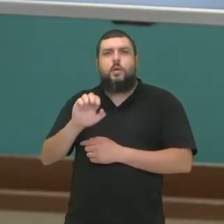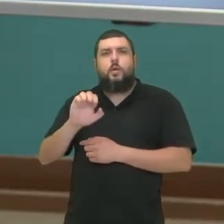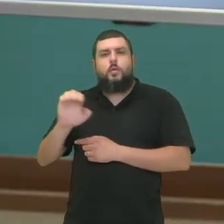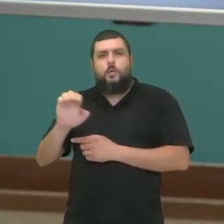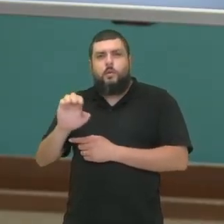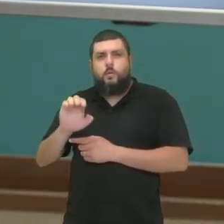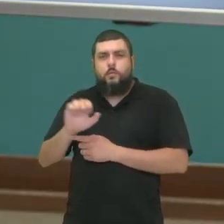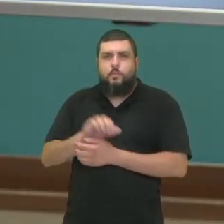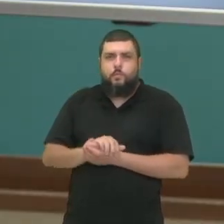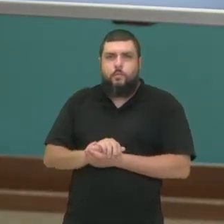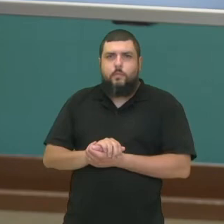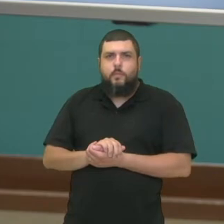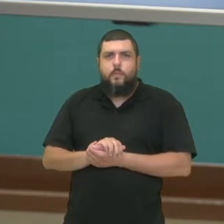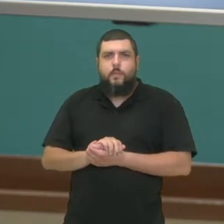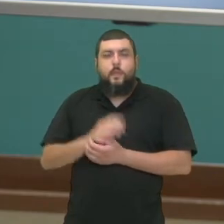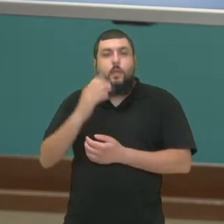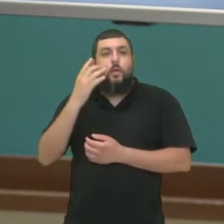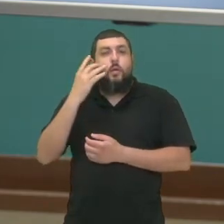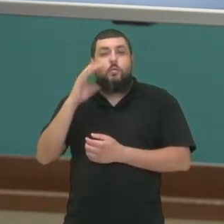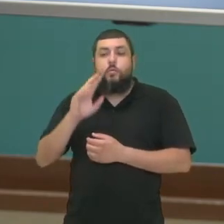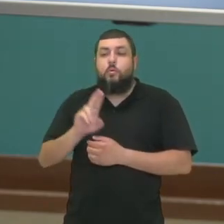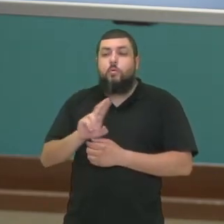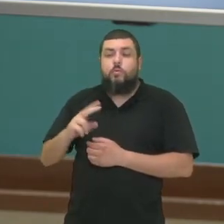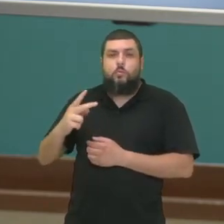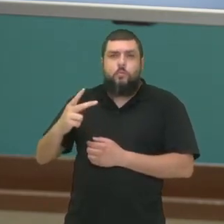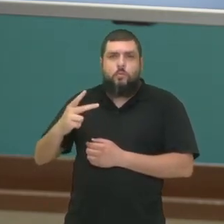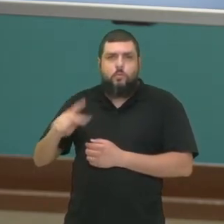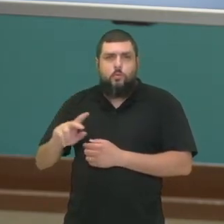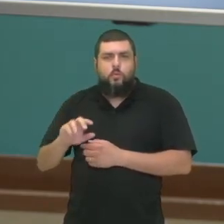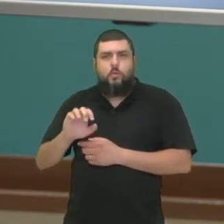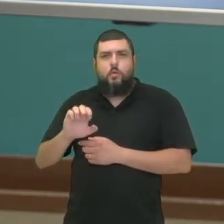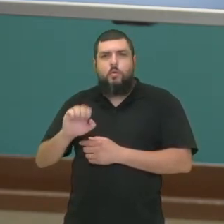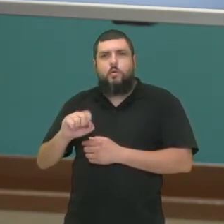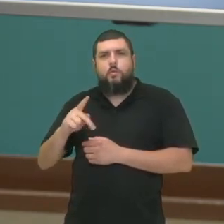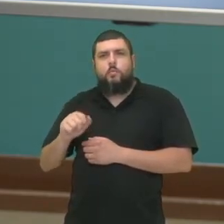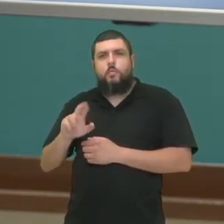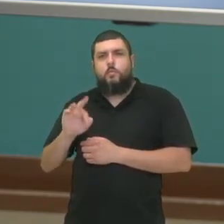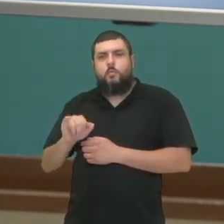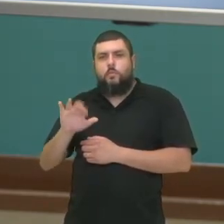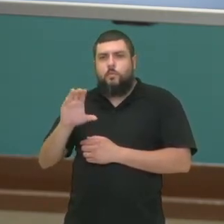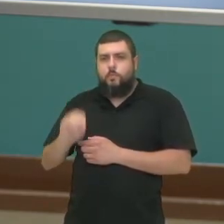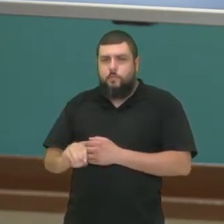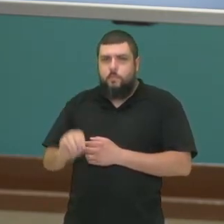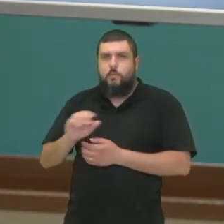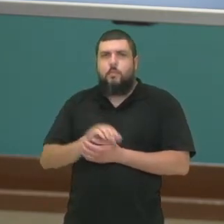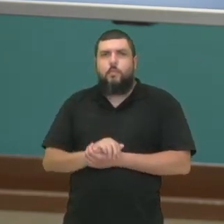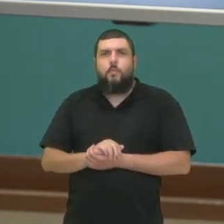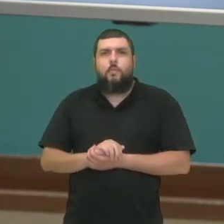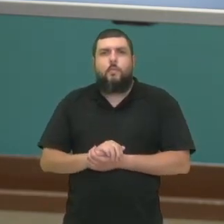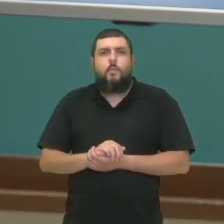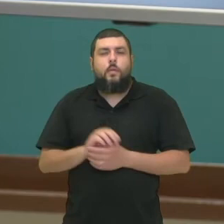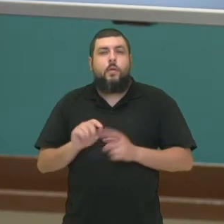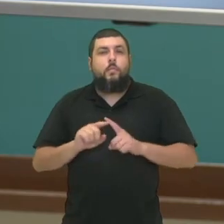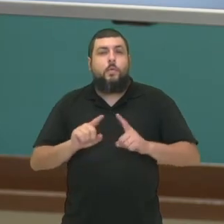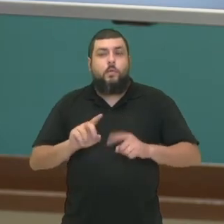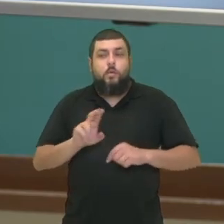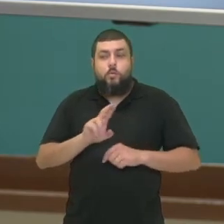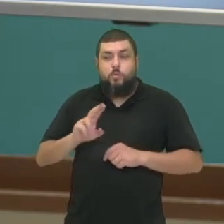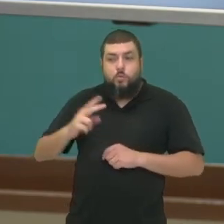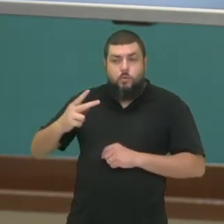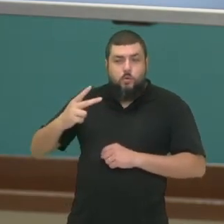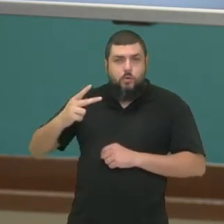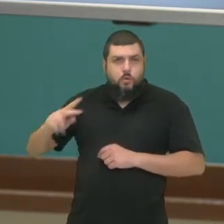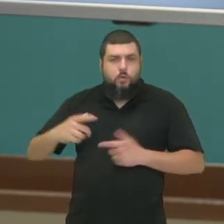não sabe se é o certo nome dele, né? Mas ele acabou entrando na história como seu nome de guerra, nome de